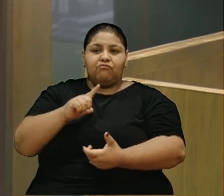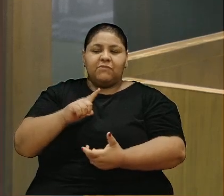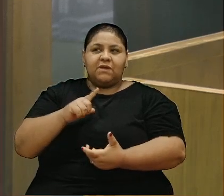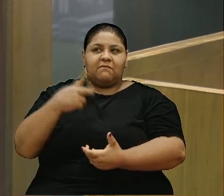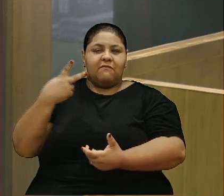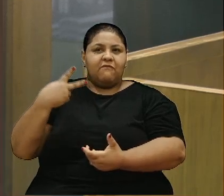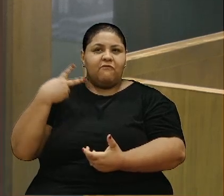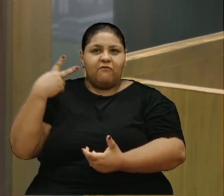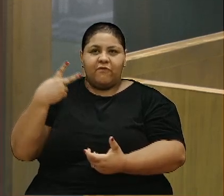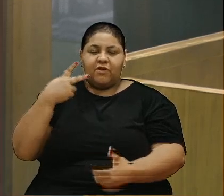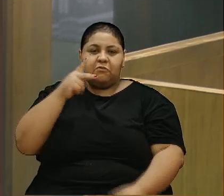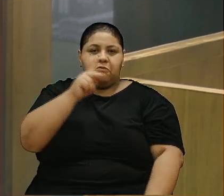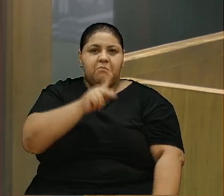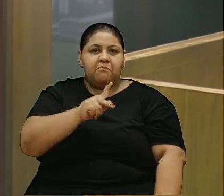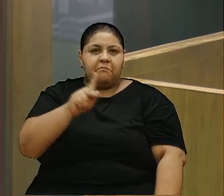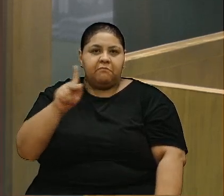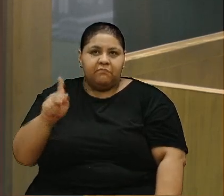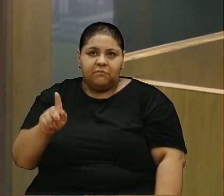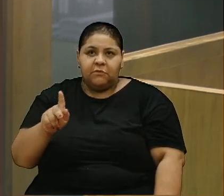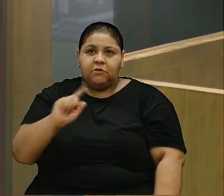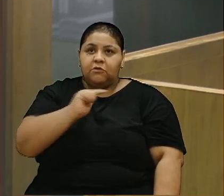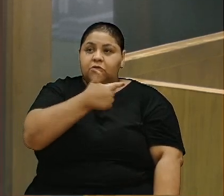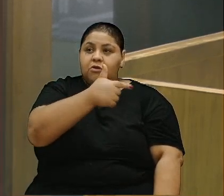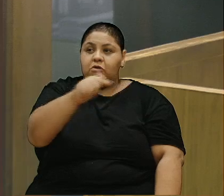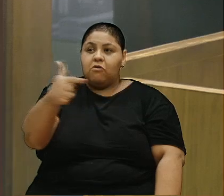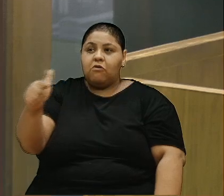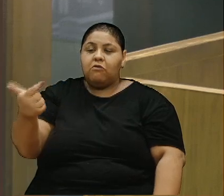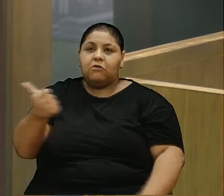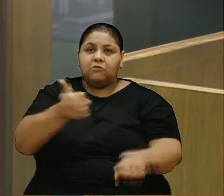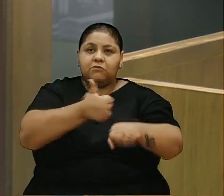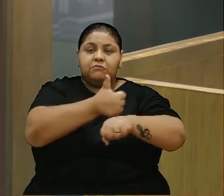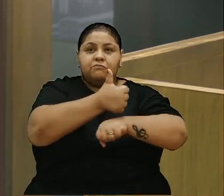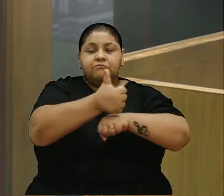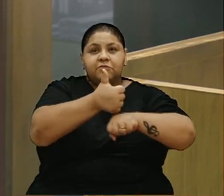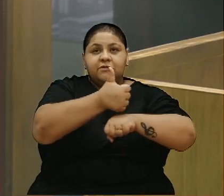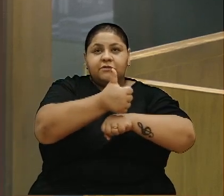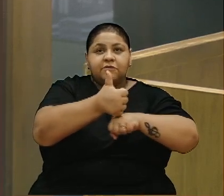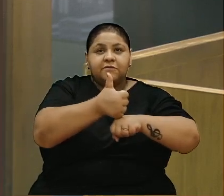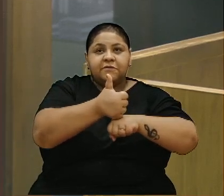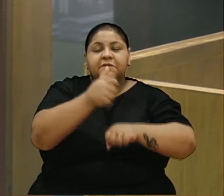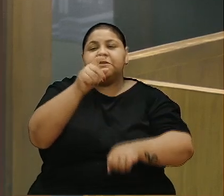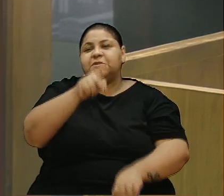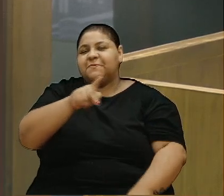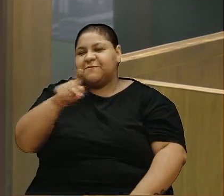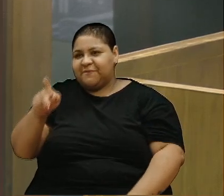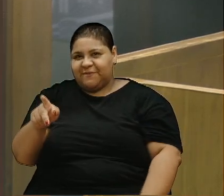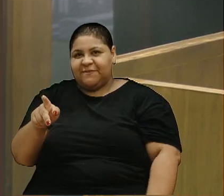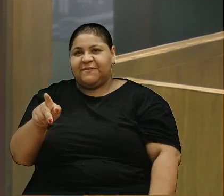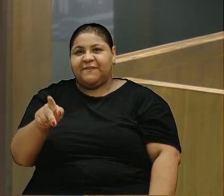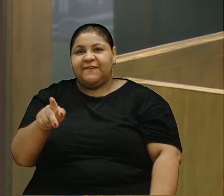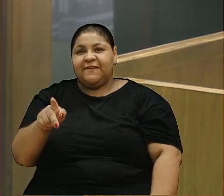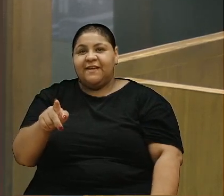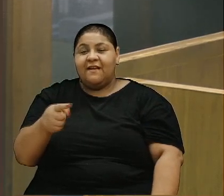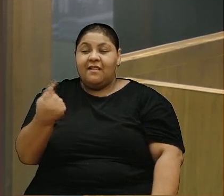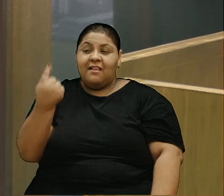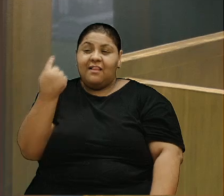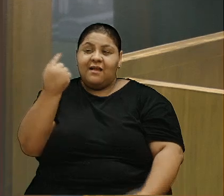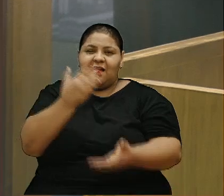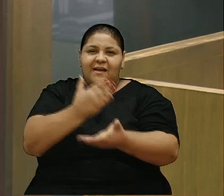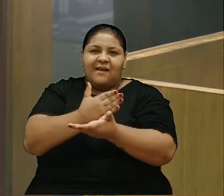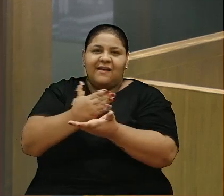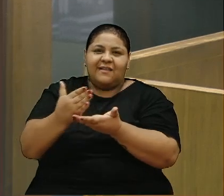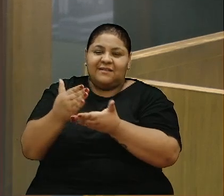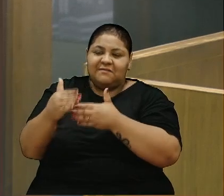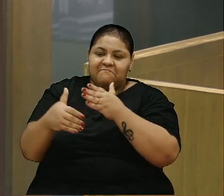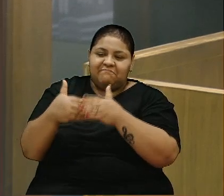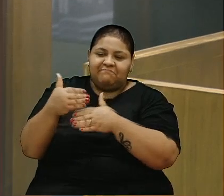hoje, professores e outras profissões, se o professor não estivesse iniciado a sua